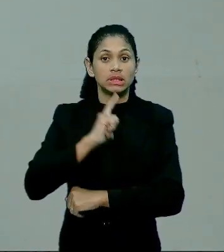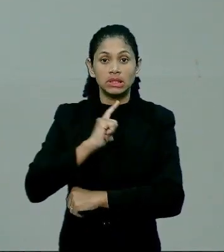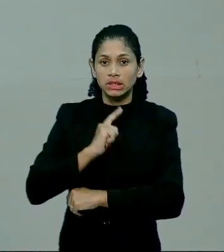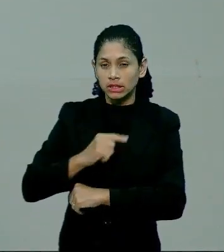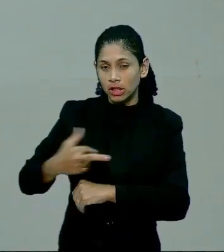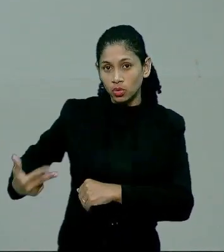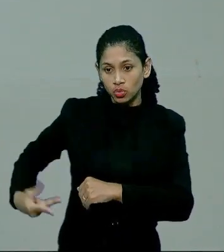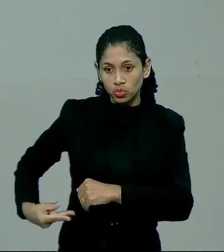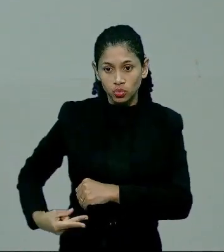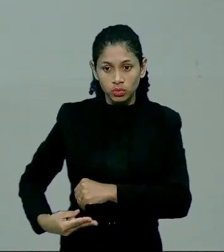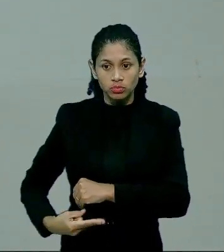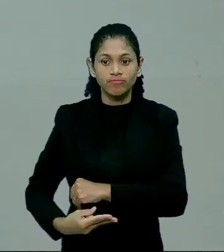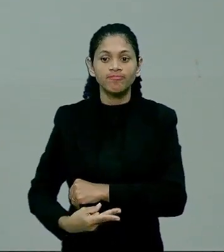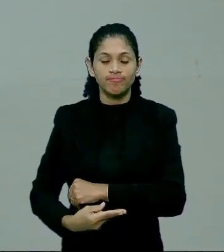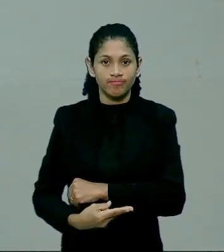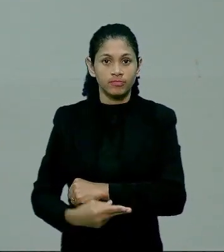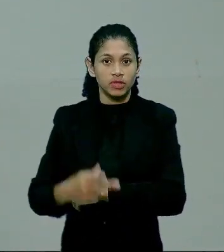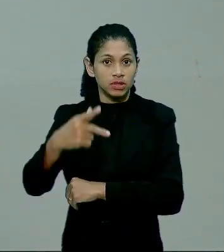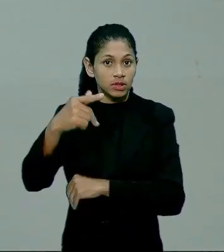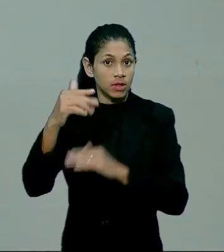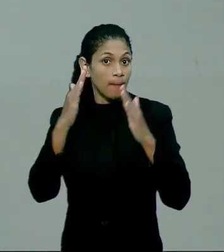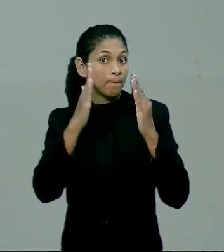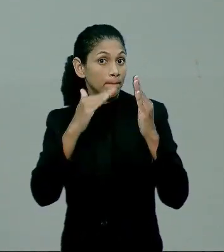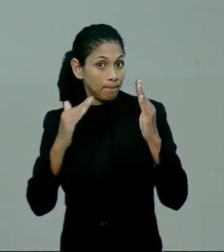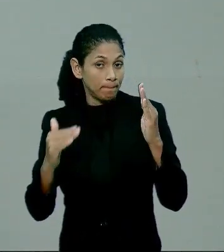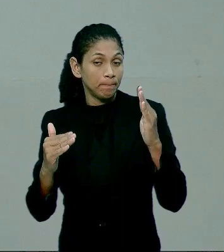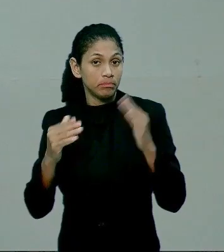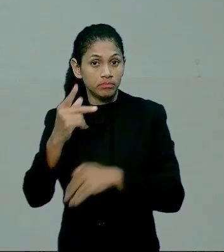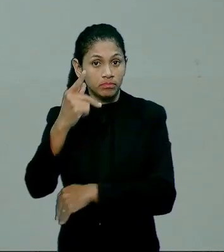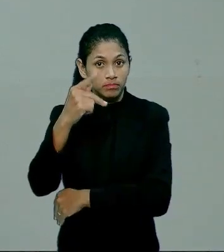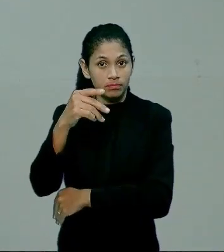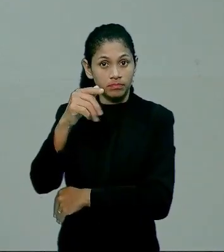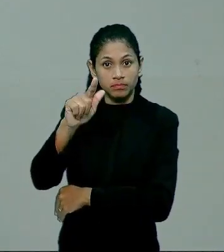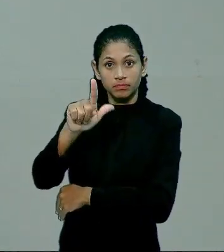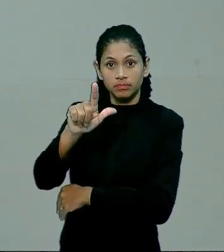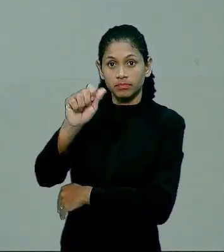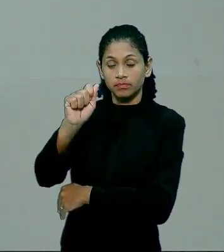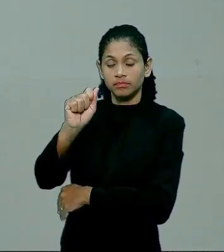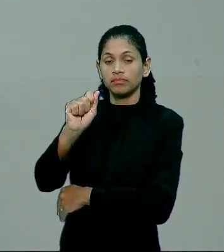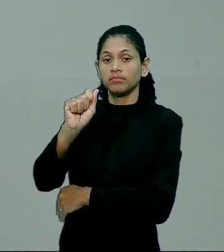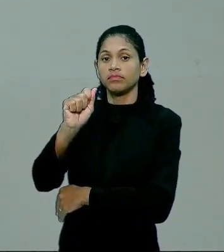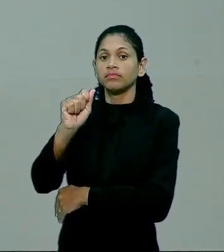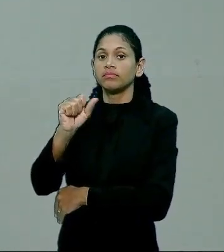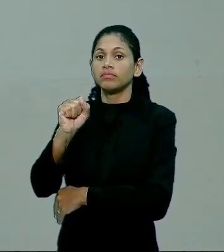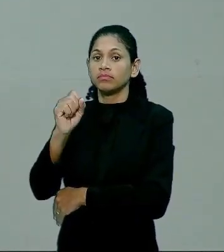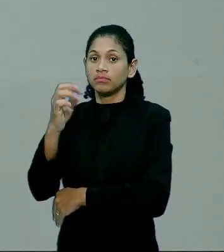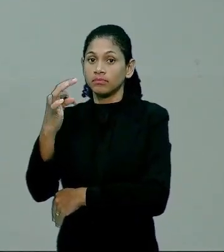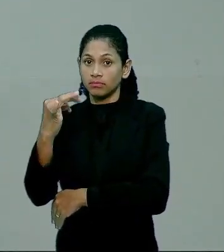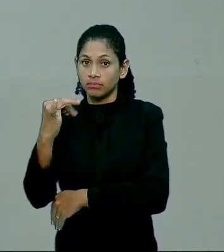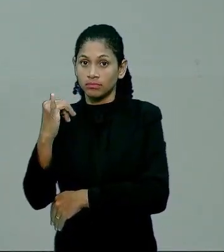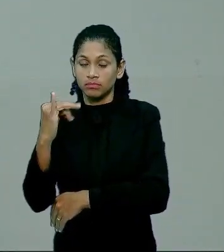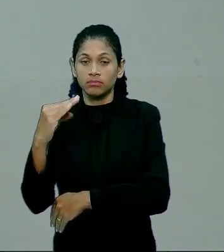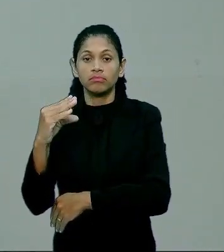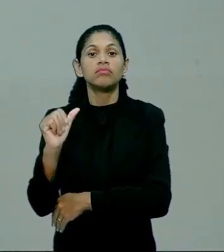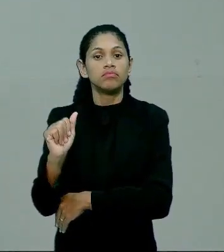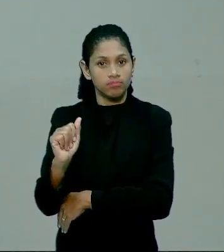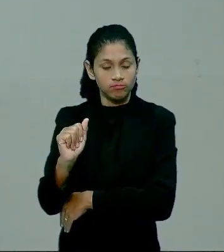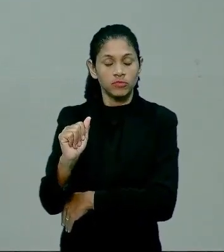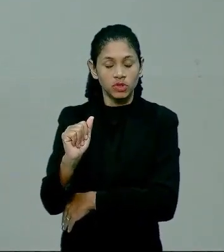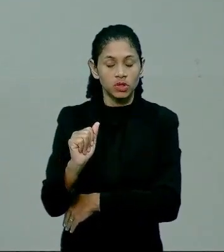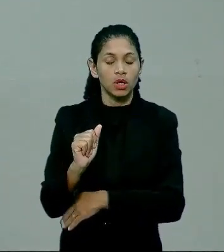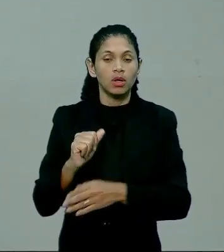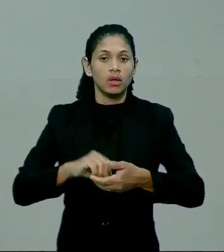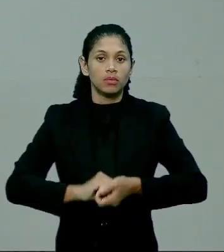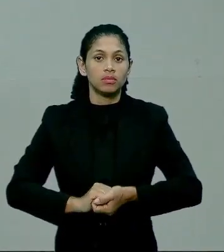A mídia acaba incentivando determinado comportamento, determinados hábitos, e isso também vai ser